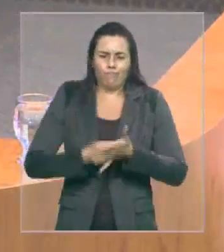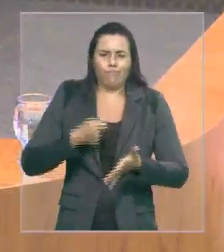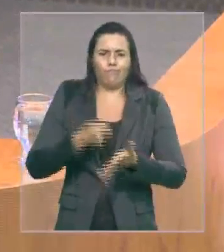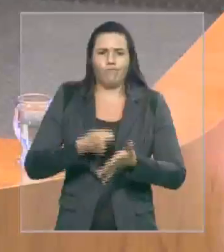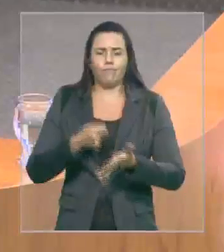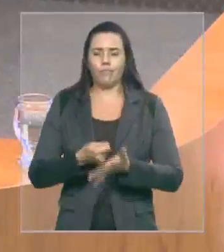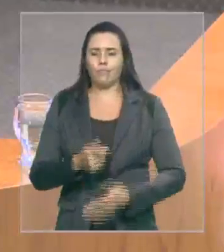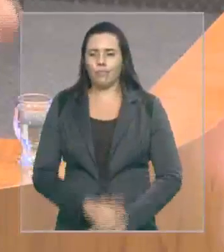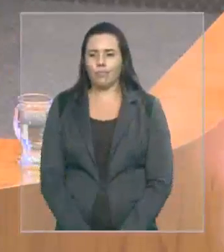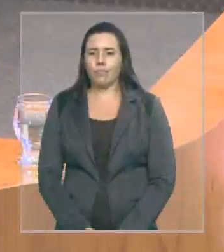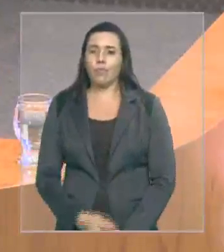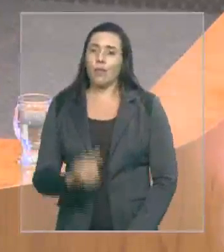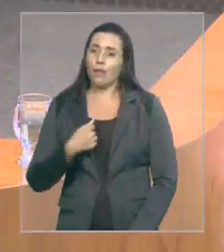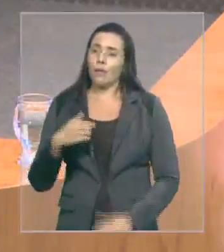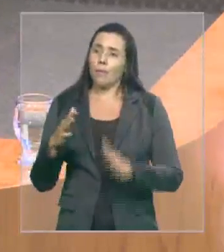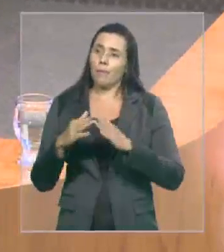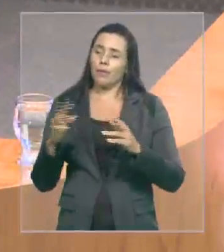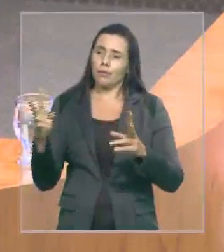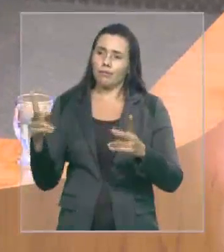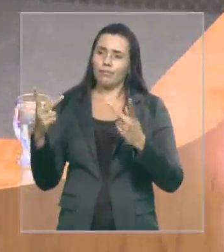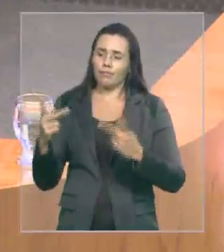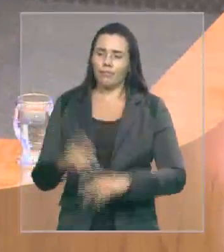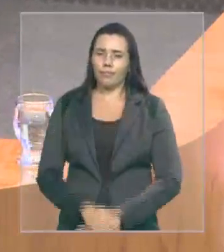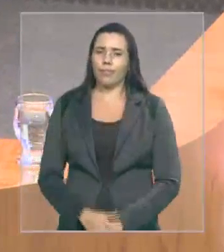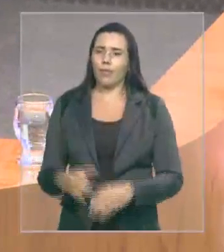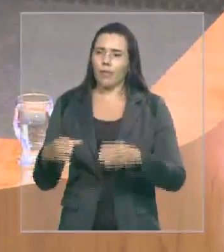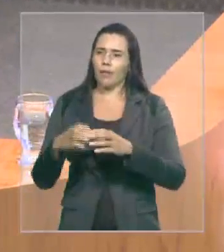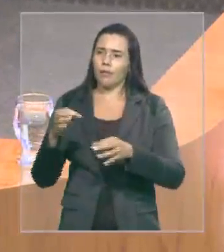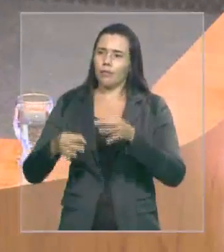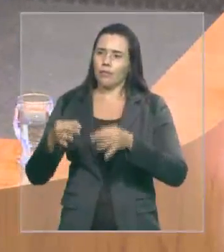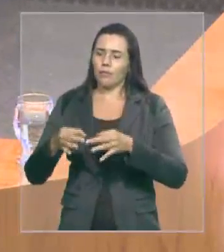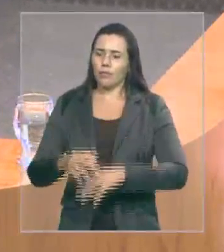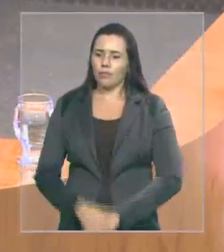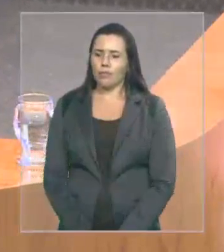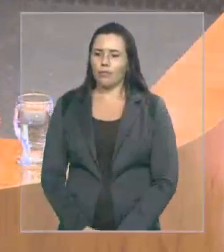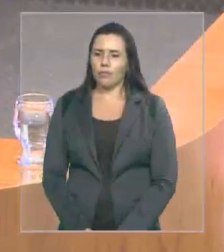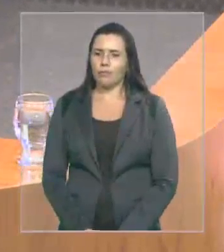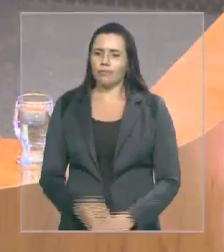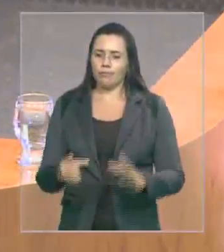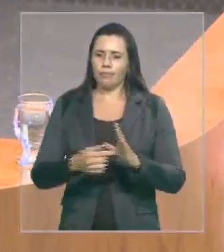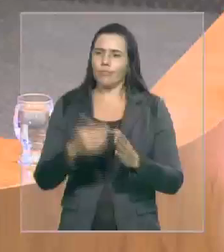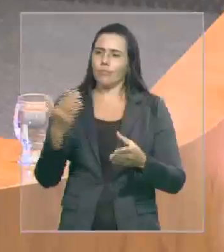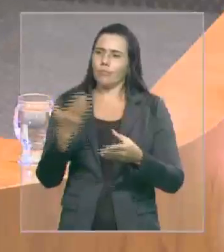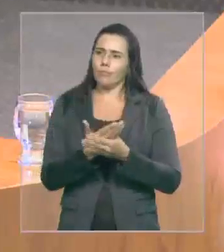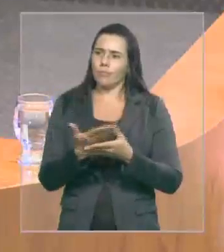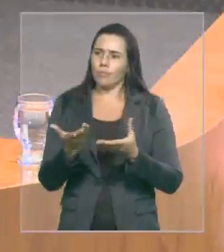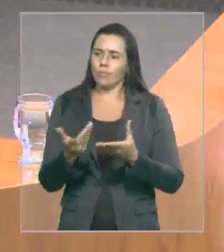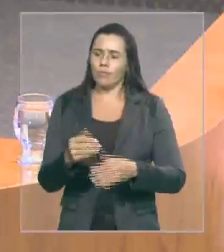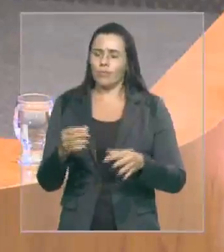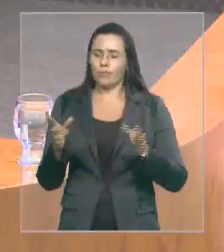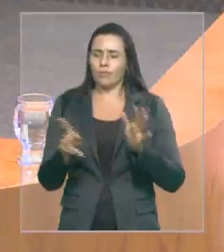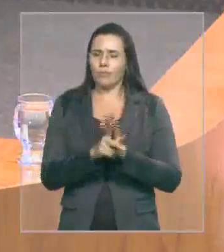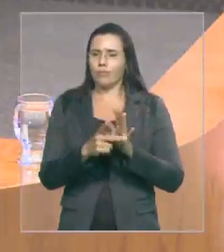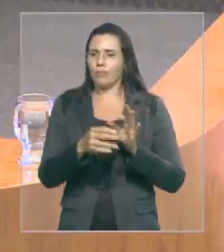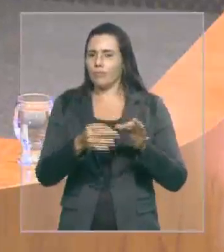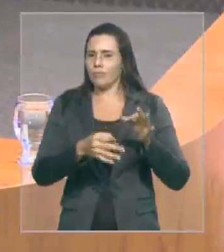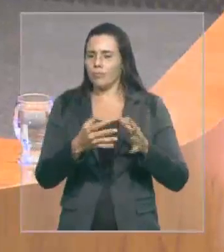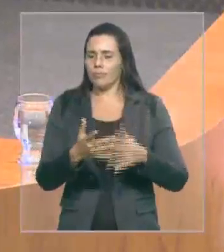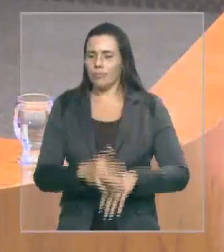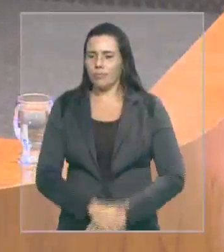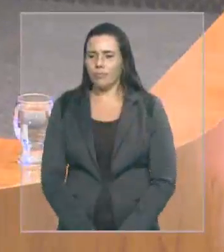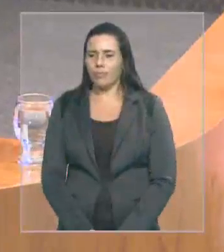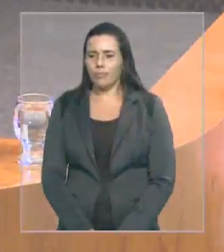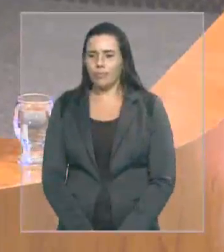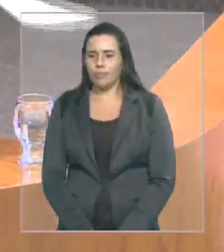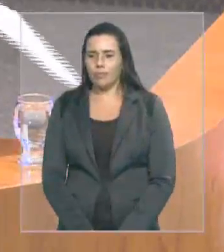mas uma observação ao Judiciário. Uma ação transitada em julgado. O senhor falou em mediocridade.